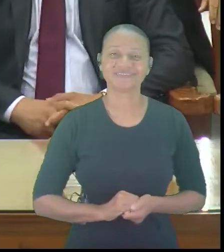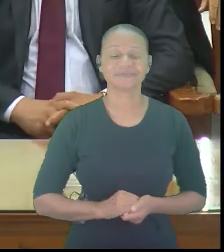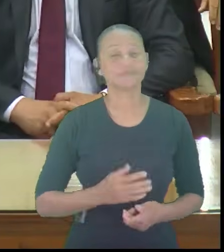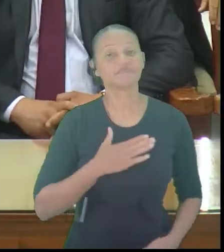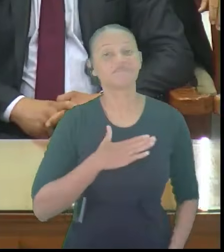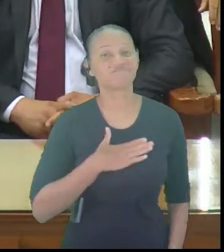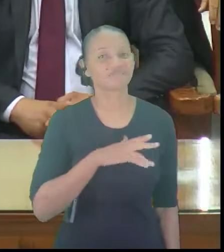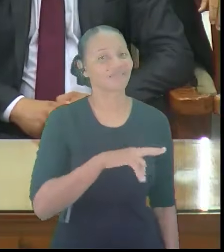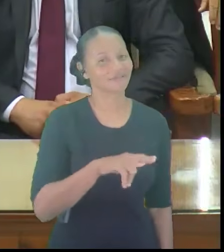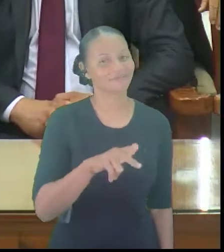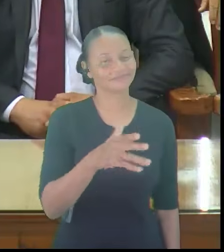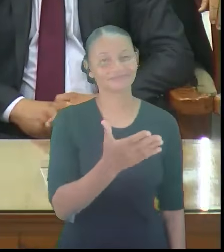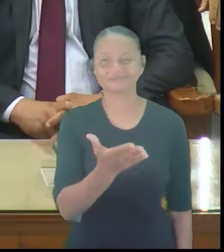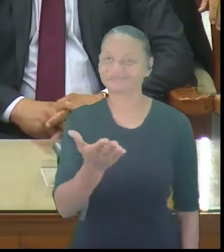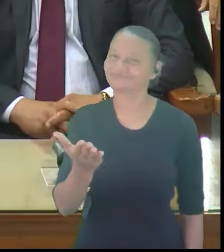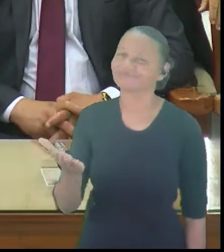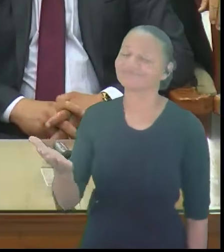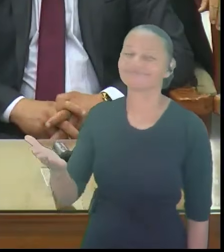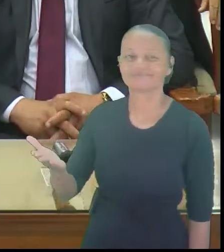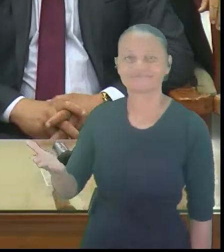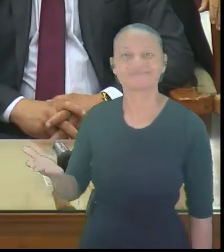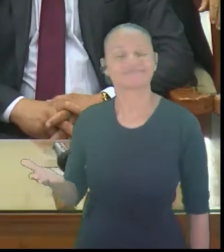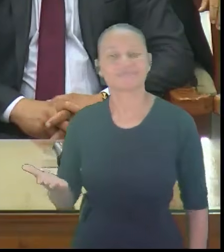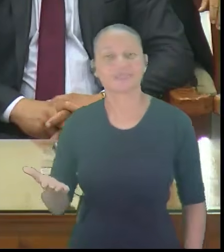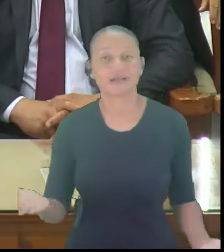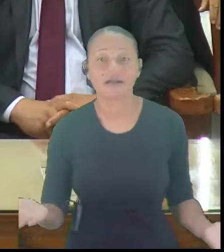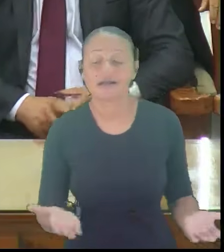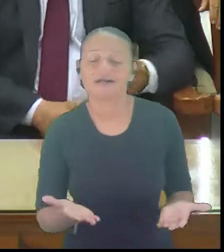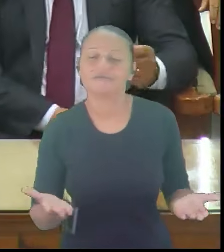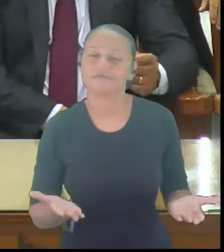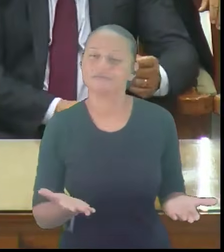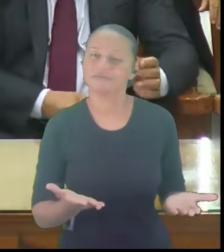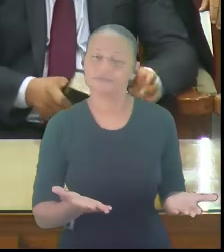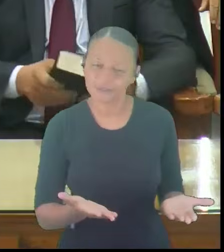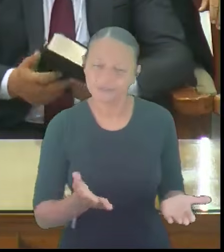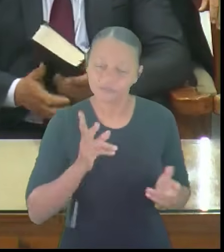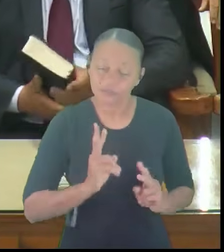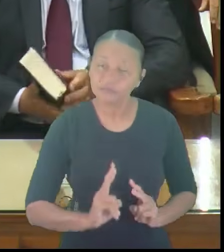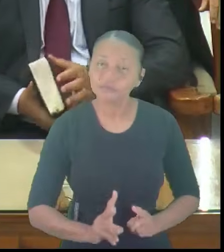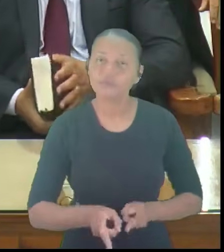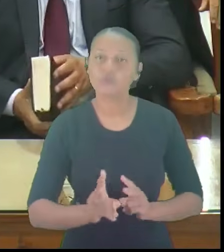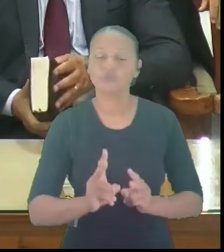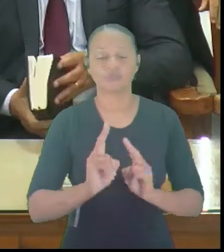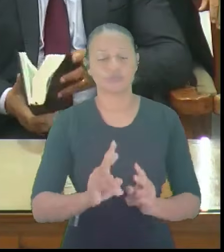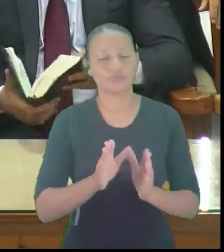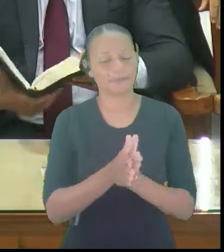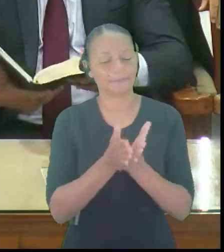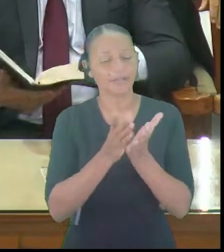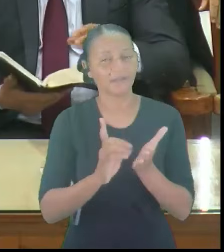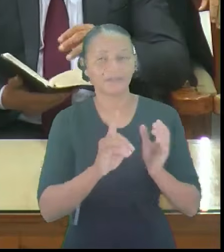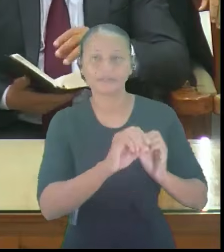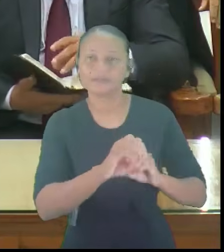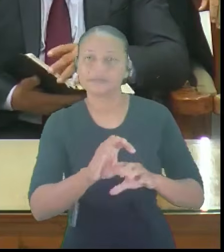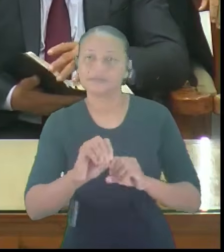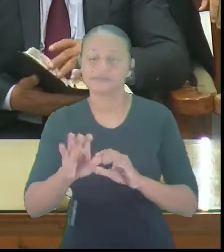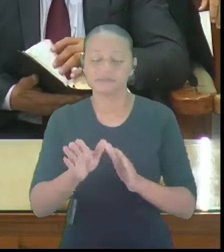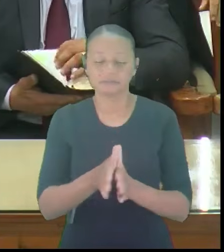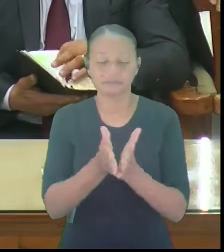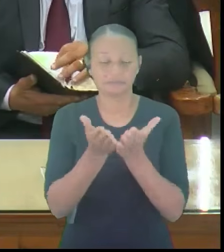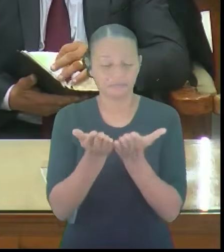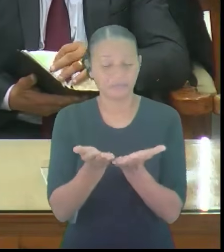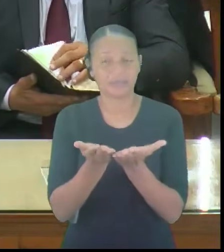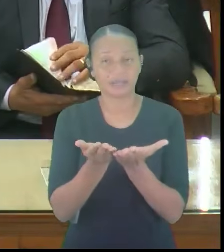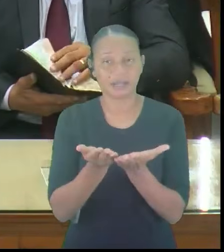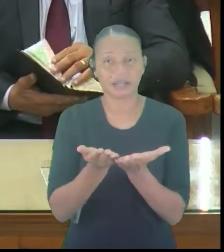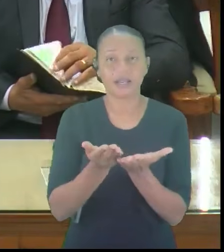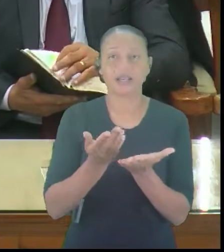Meus irmãos, vamos abrir a Bíblia para prosseguirmos com a palavra de Deus em Atos 5.